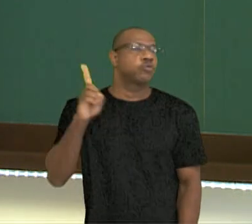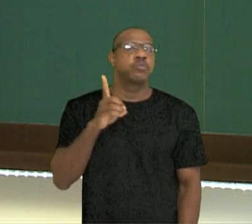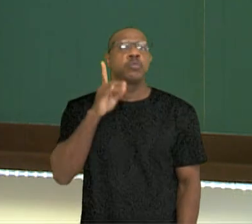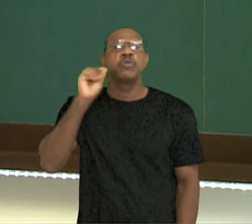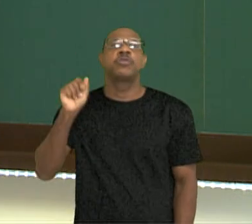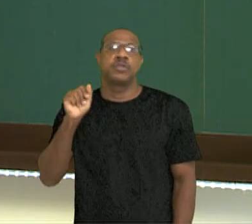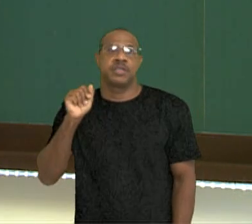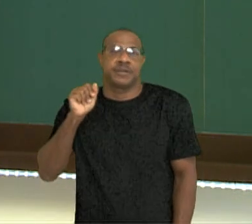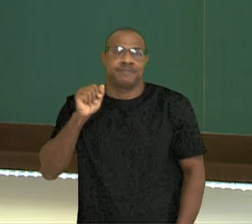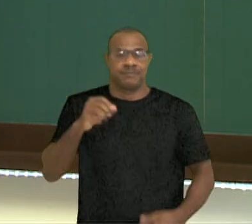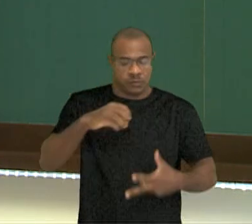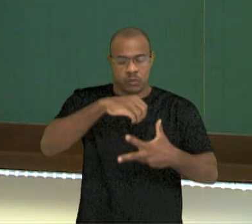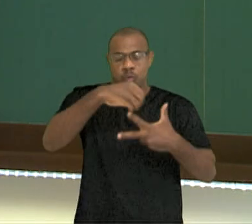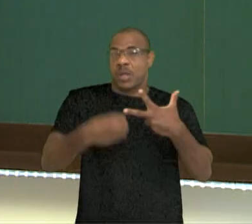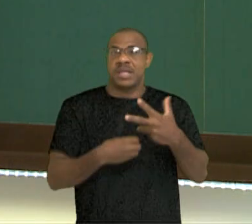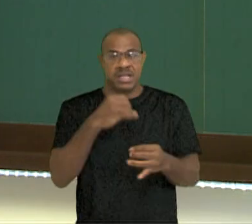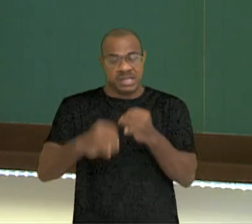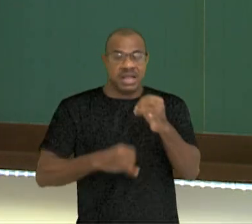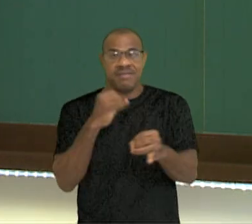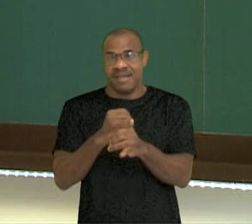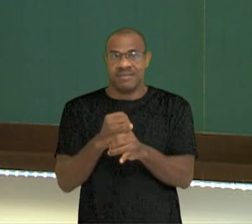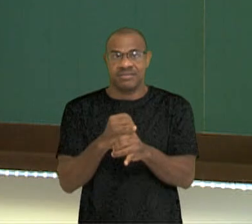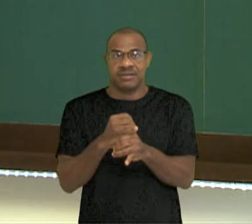registra abstenção de 71%,